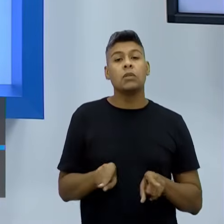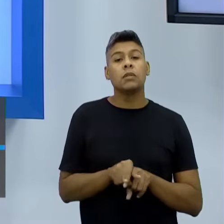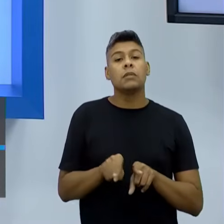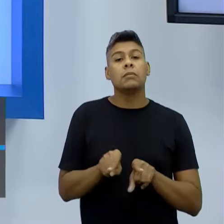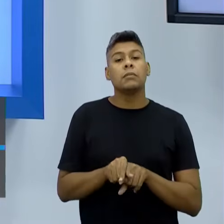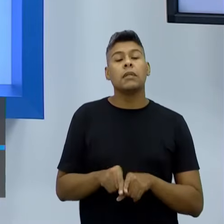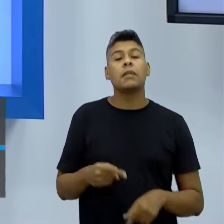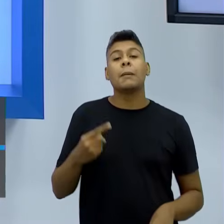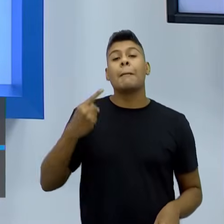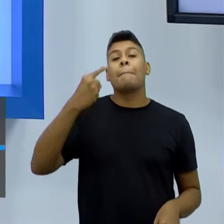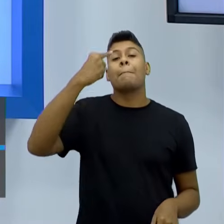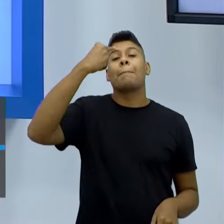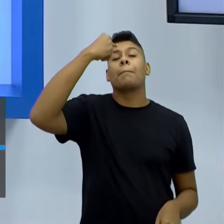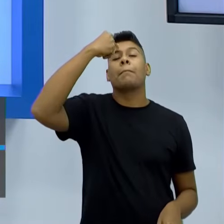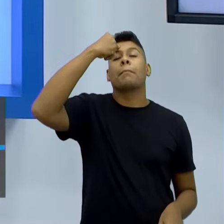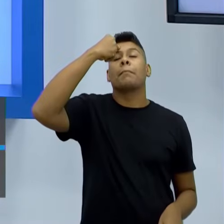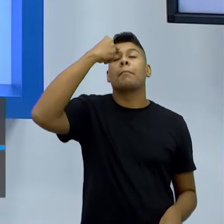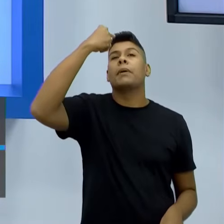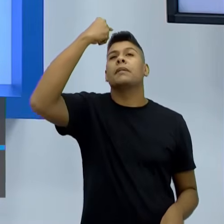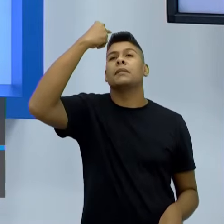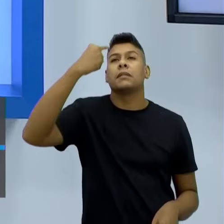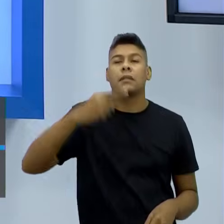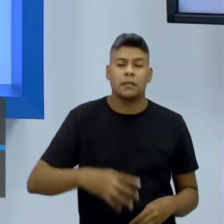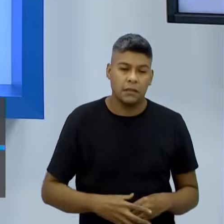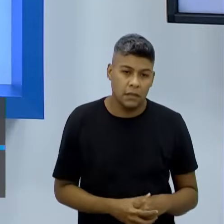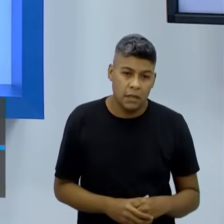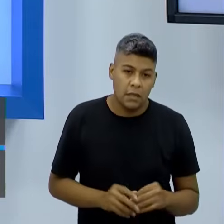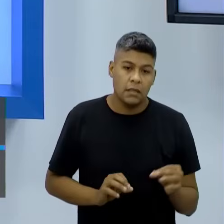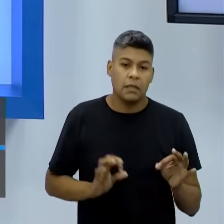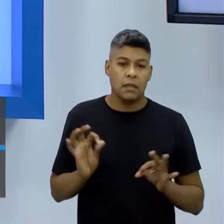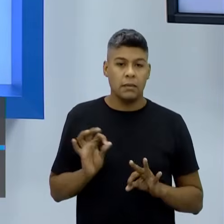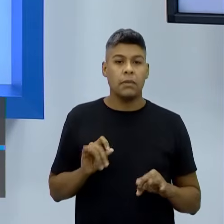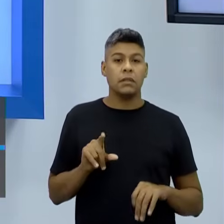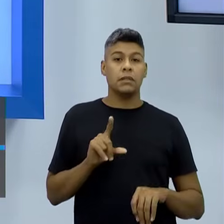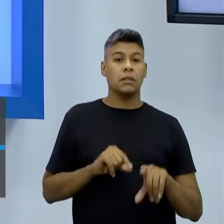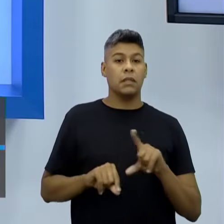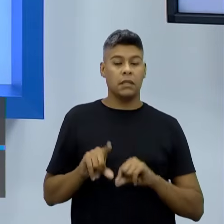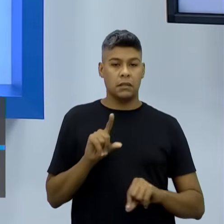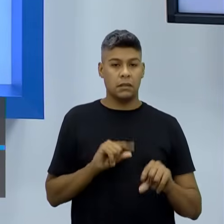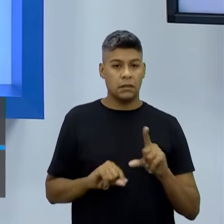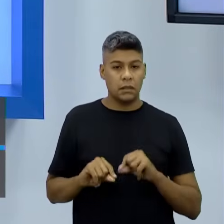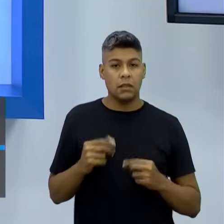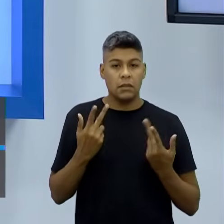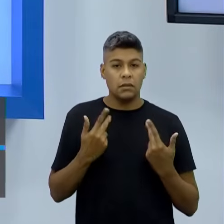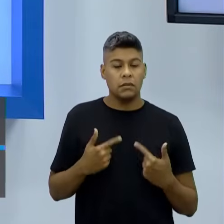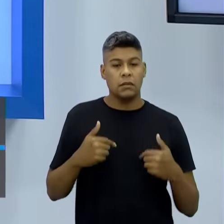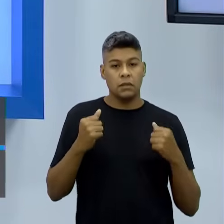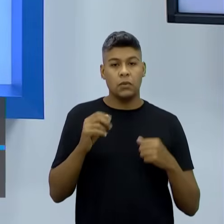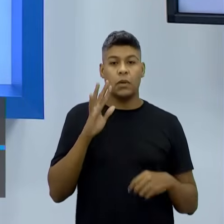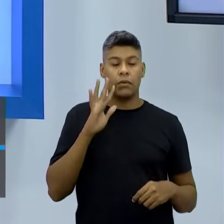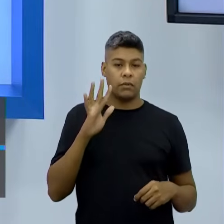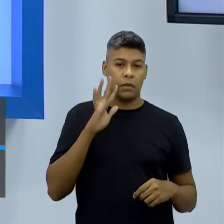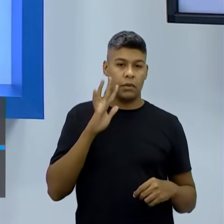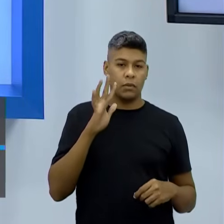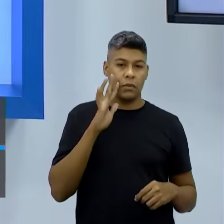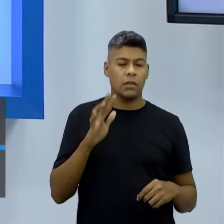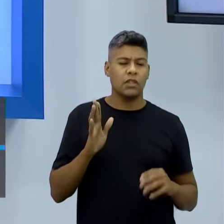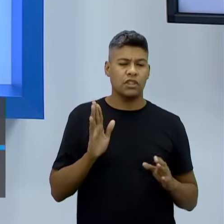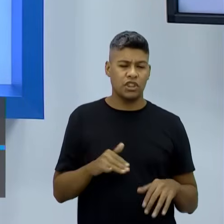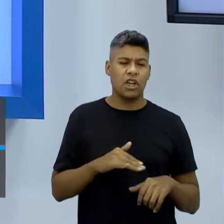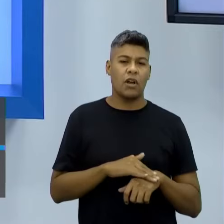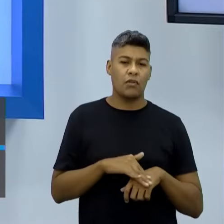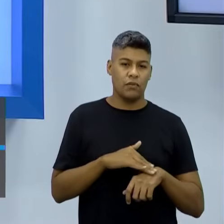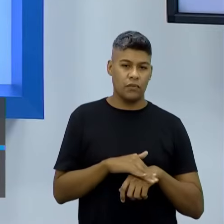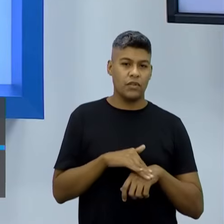também pensar e elaborar a seleção natural, a teoria lá de seleção natural, que a gente já